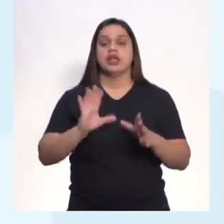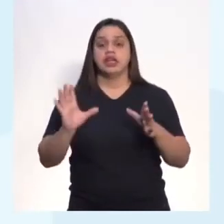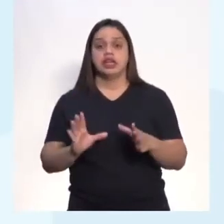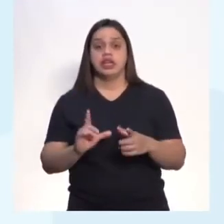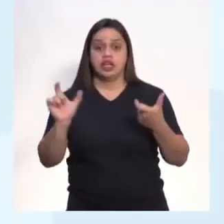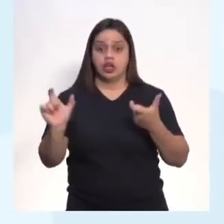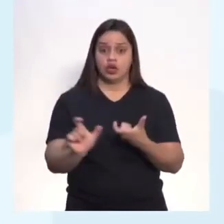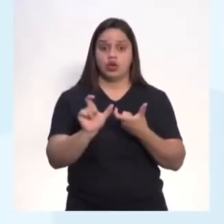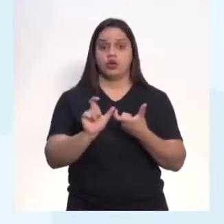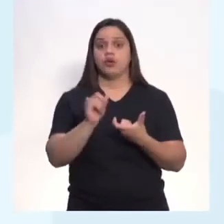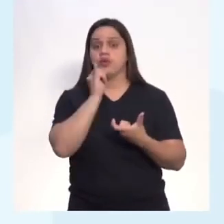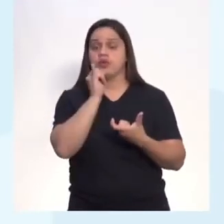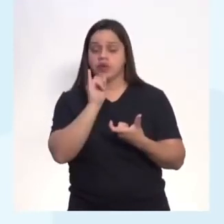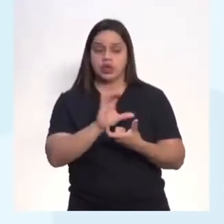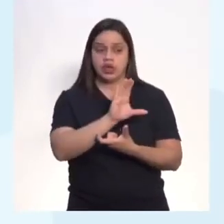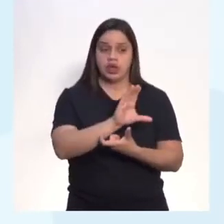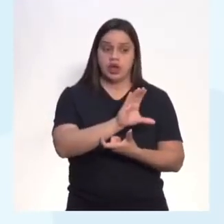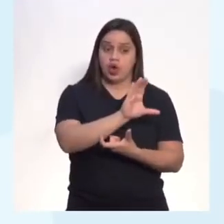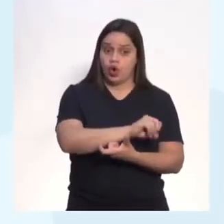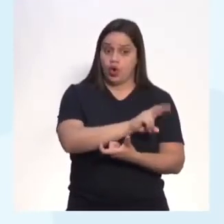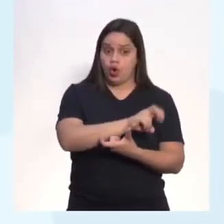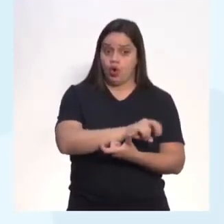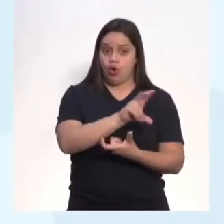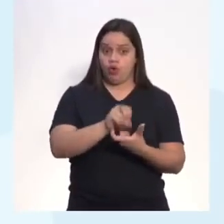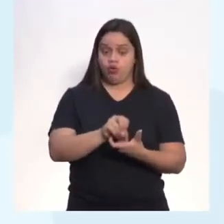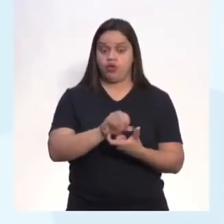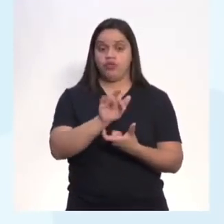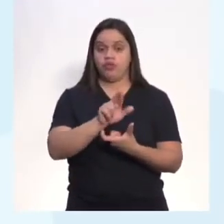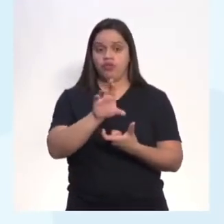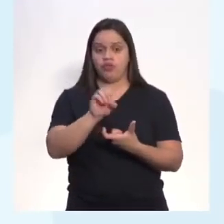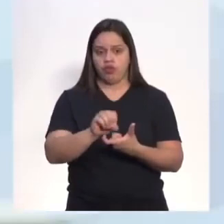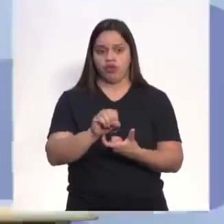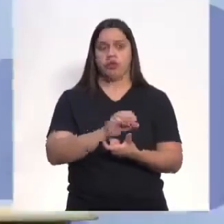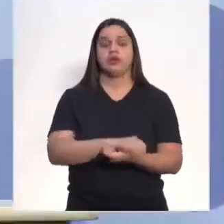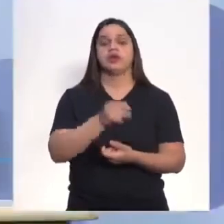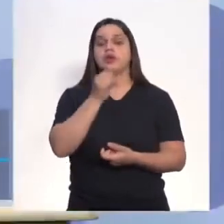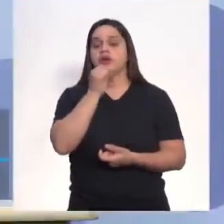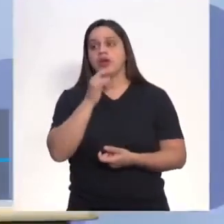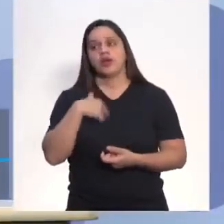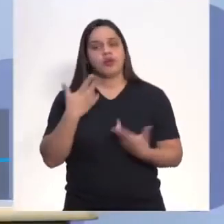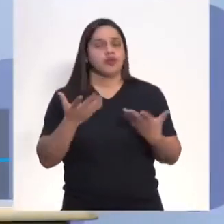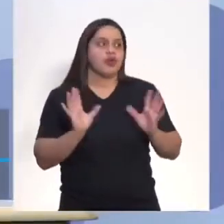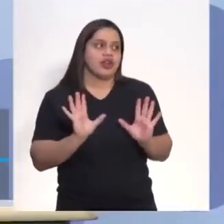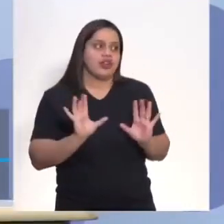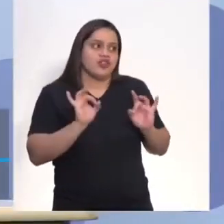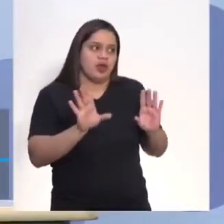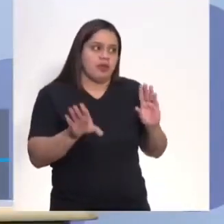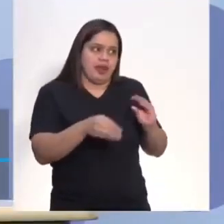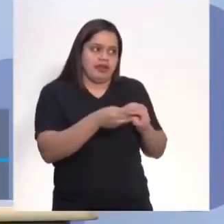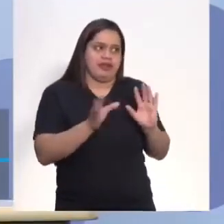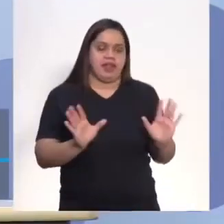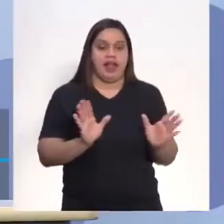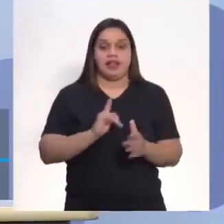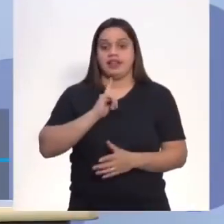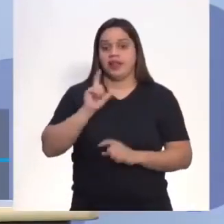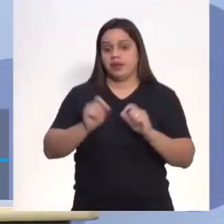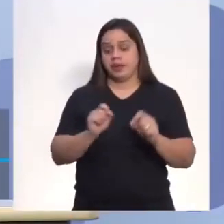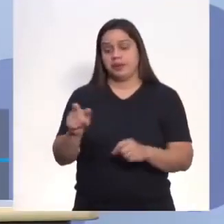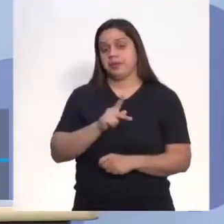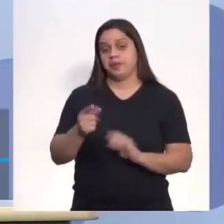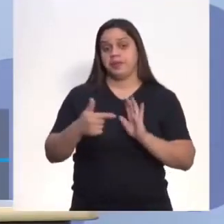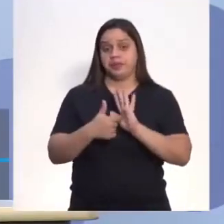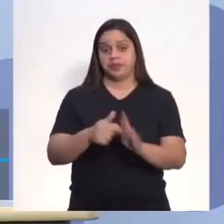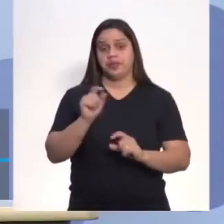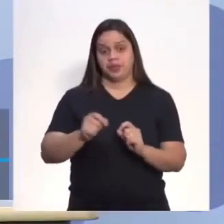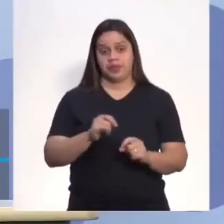radical. Couve, flor. Couve, manteiga. Como eu estou aqui só para acrescentar, A professora colocou